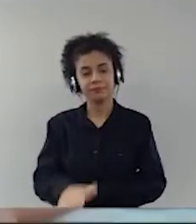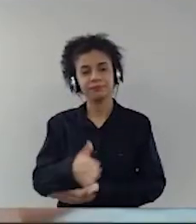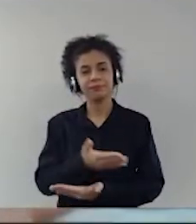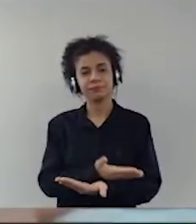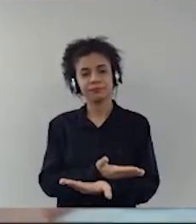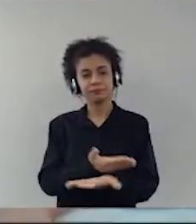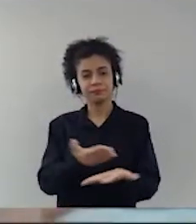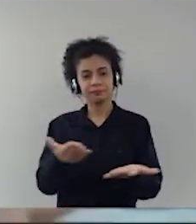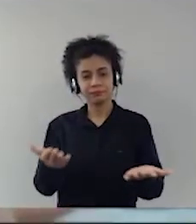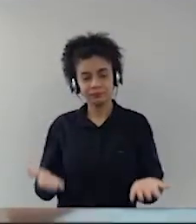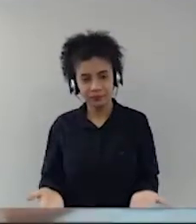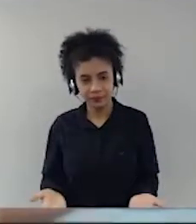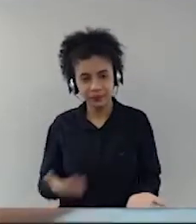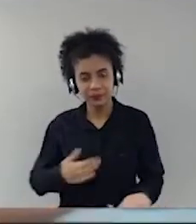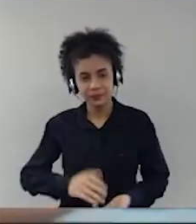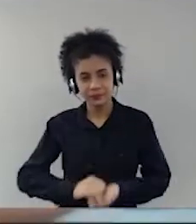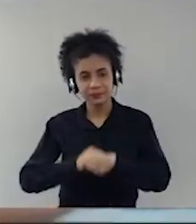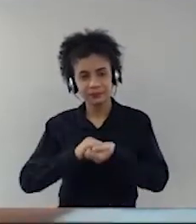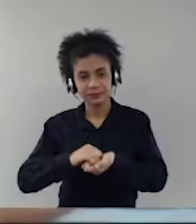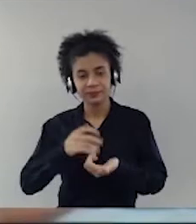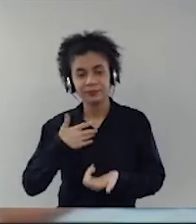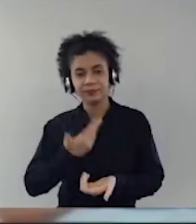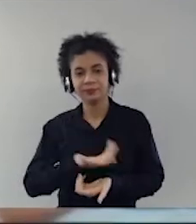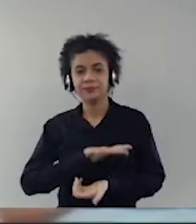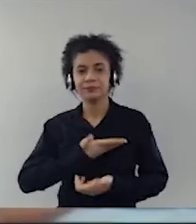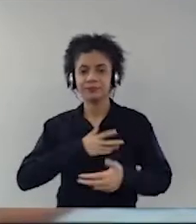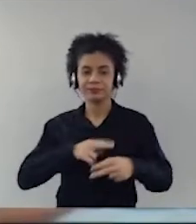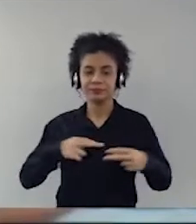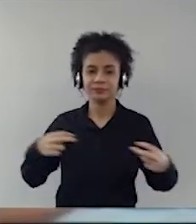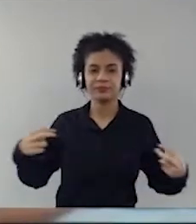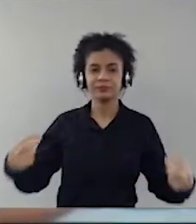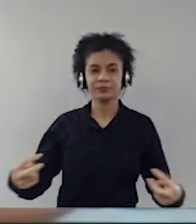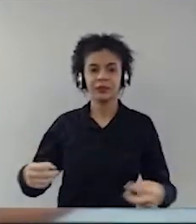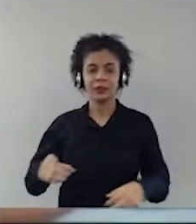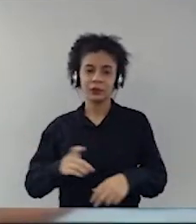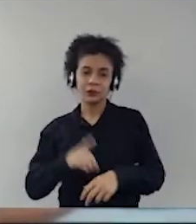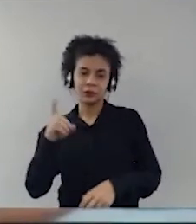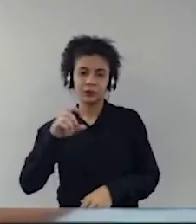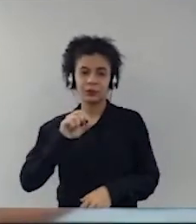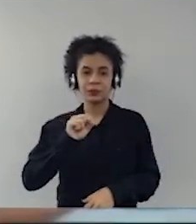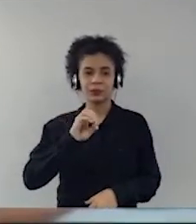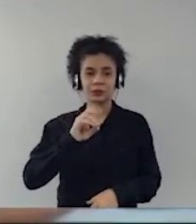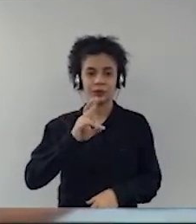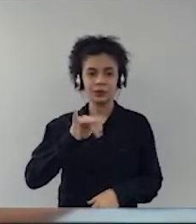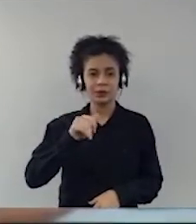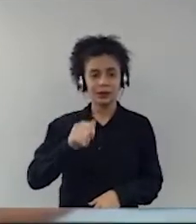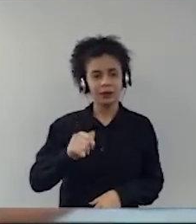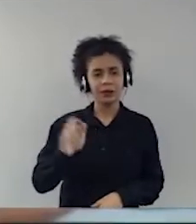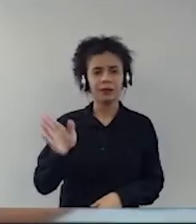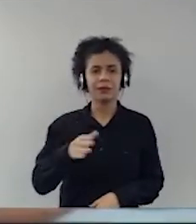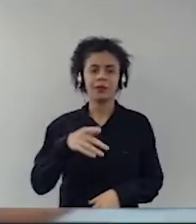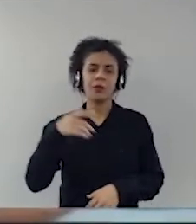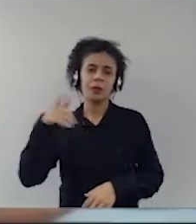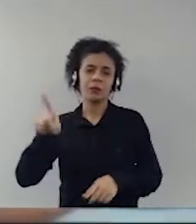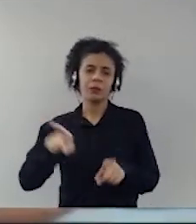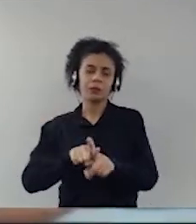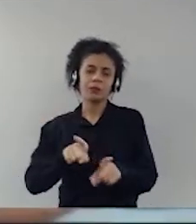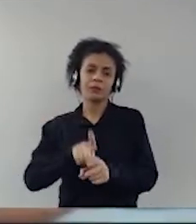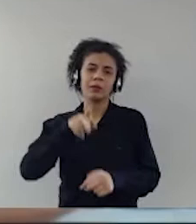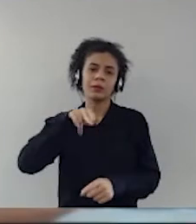todas e todos. Cumprimento meus colegas de mesa, doutora Soraya, doutor Nicodemos. É uma